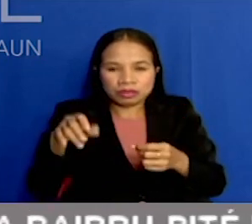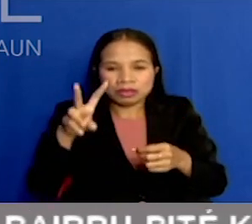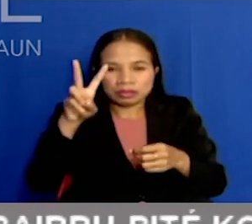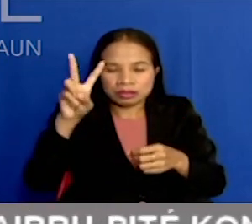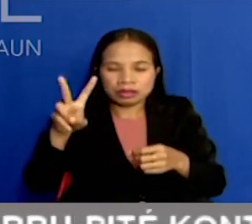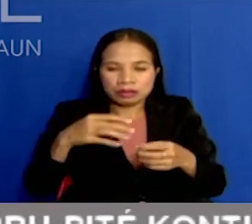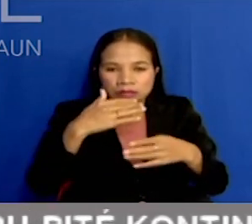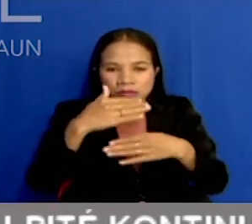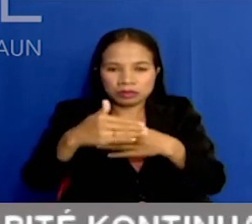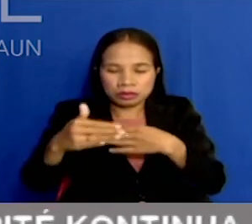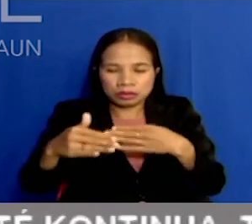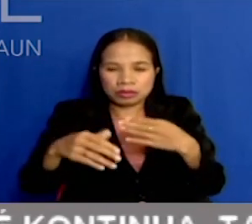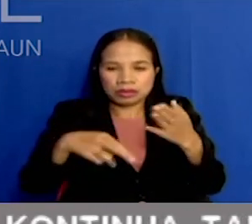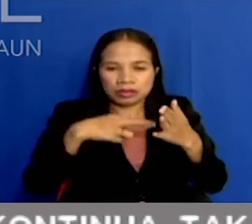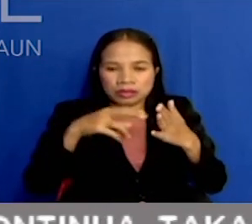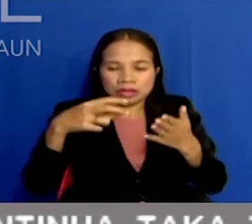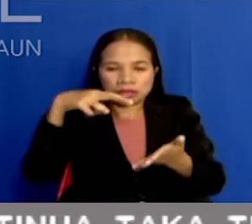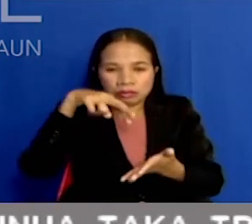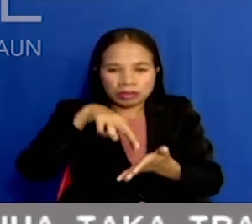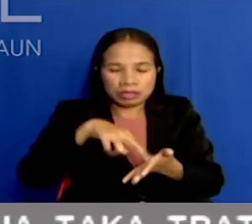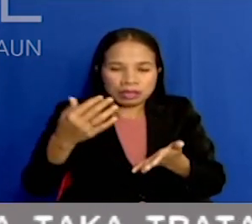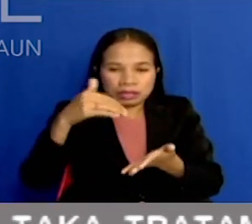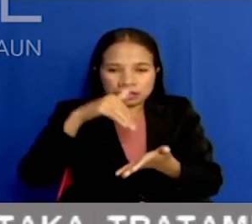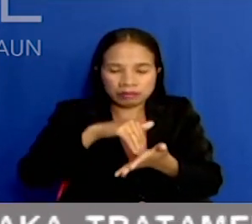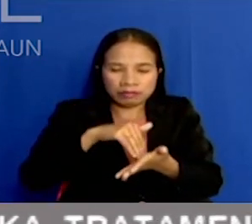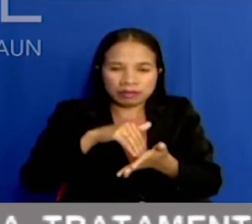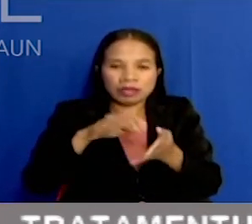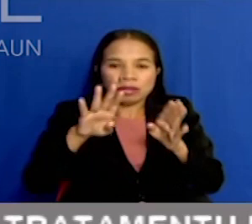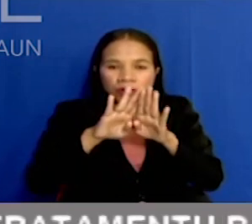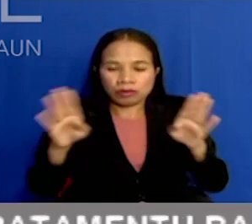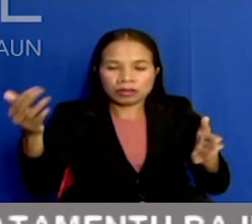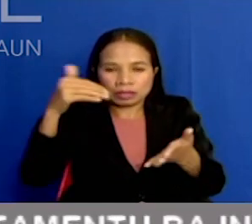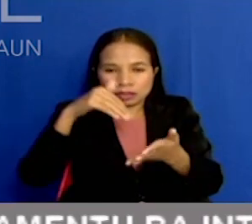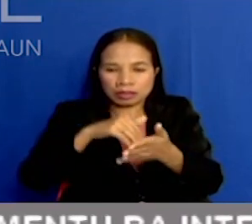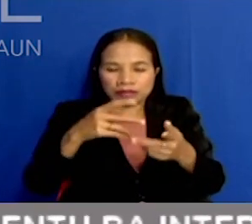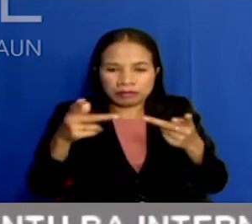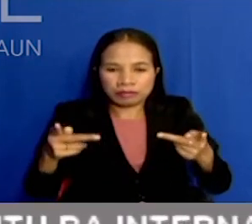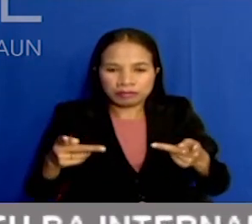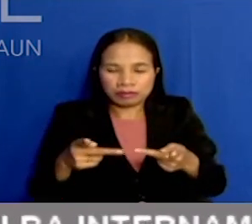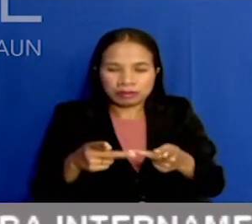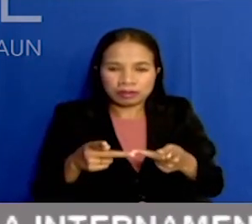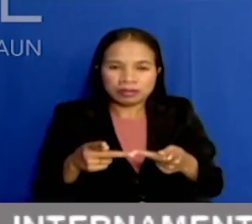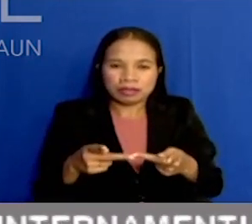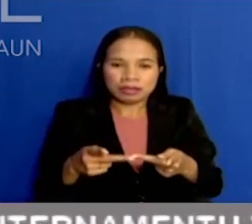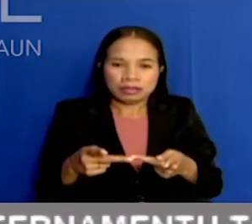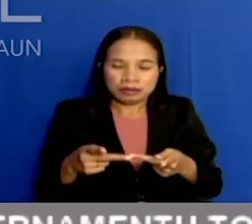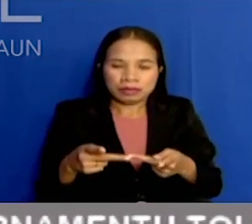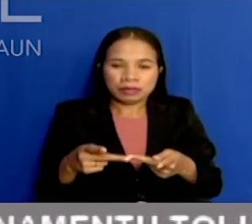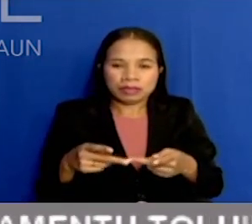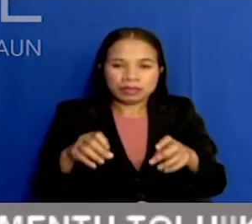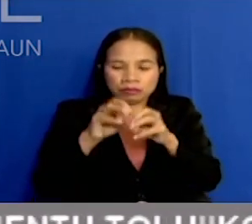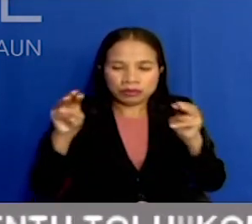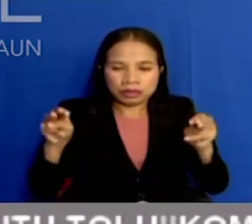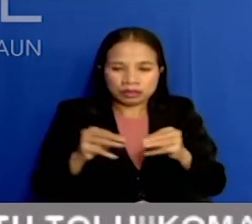Segundo procedimento é reestabelecer que ativa filafale centro rante em Sirnebe estabelece o município